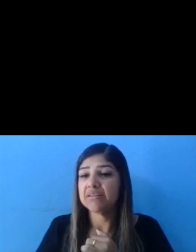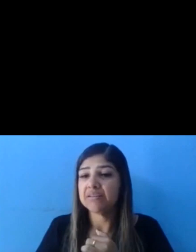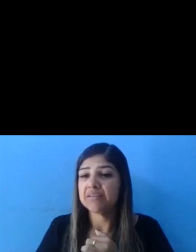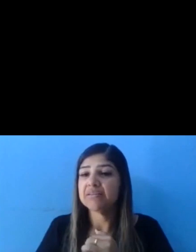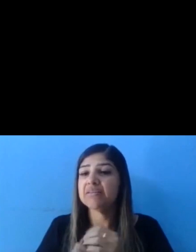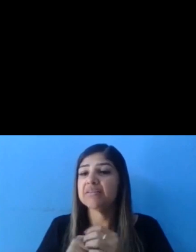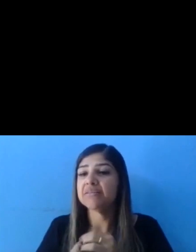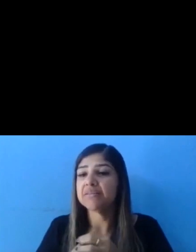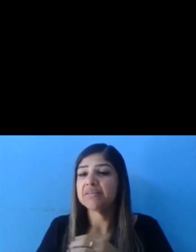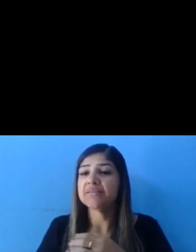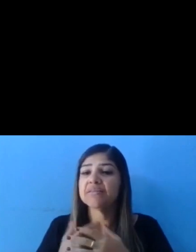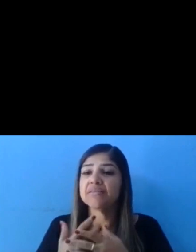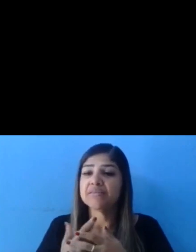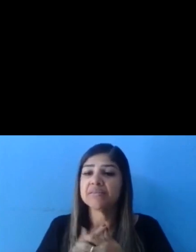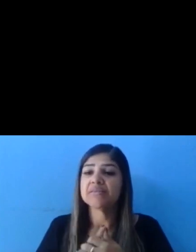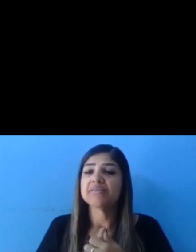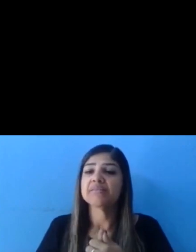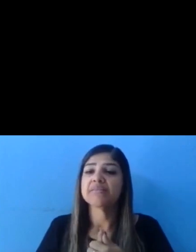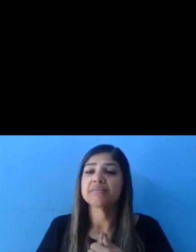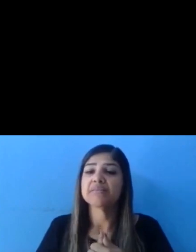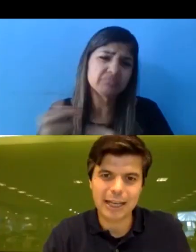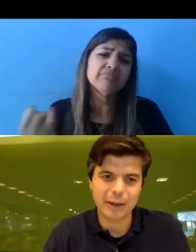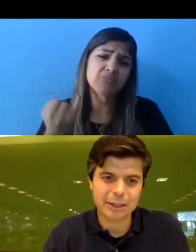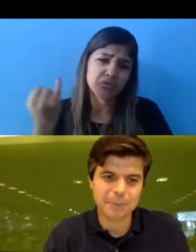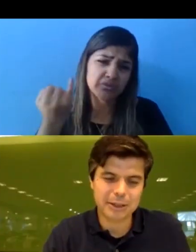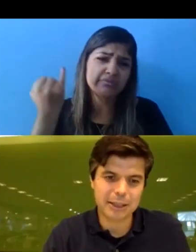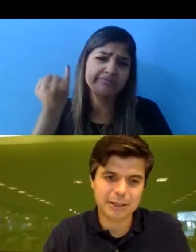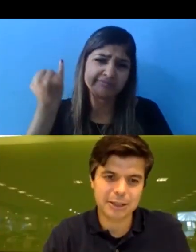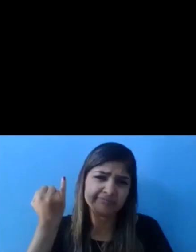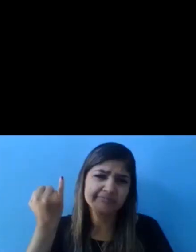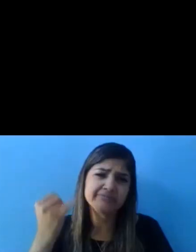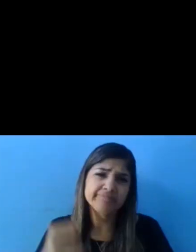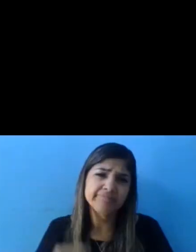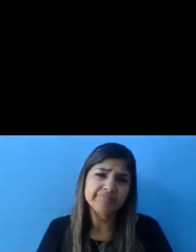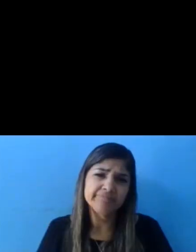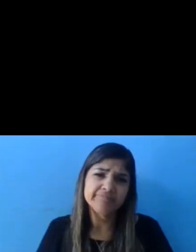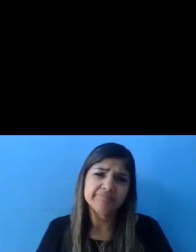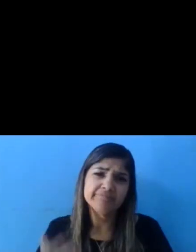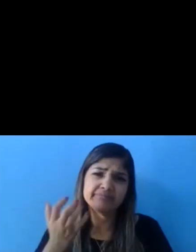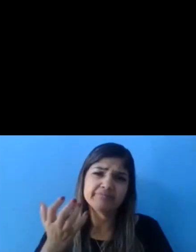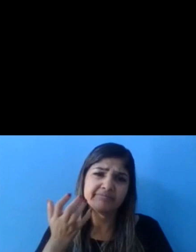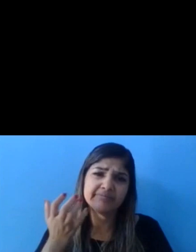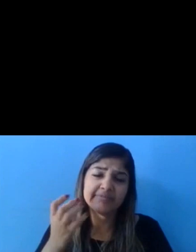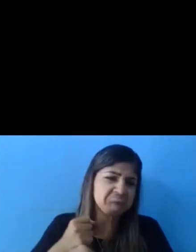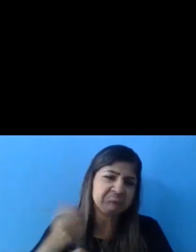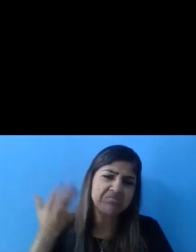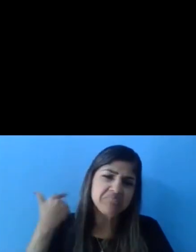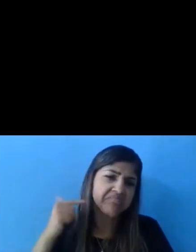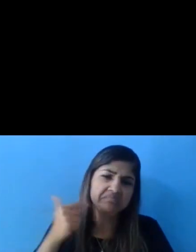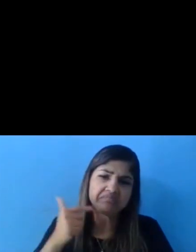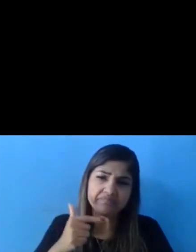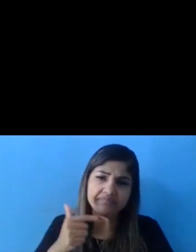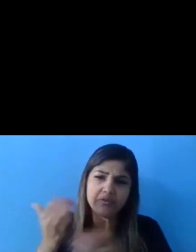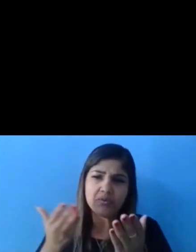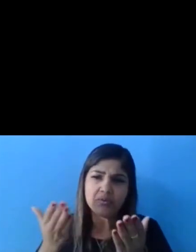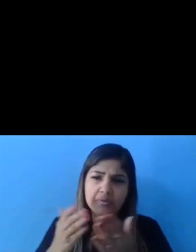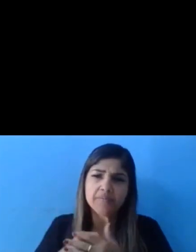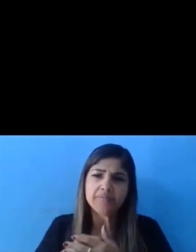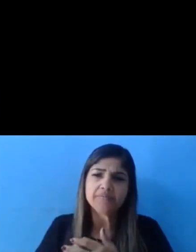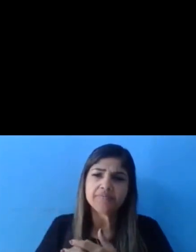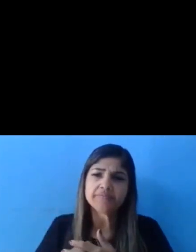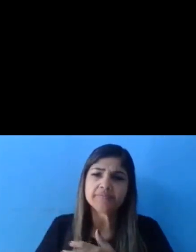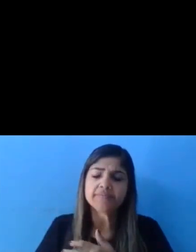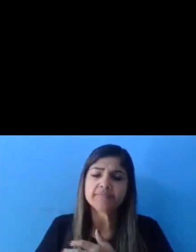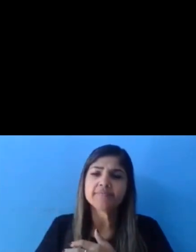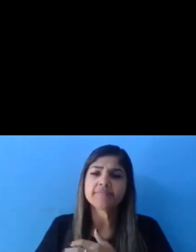acostumado. Mas eu acho que é uma competência super importante para todo mundo. Eu acho importante. Eu quero, por exemplo, que os meus filhos aprendam a programar. Pessoas que entendem bastante de produto,